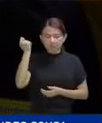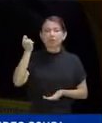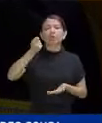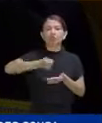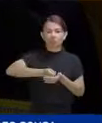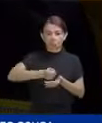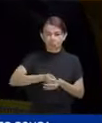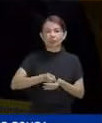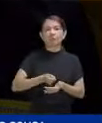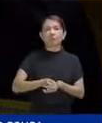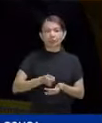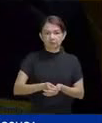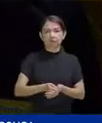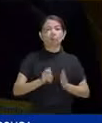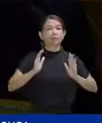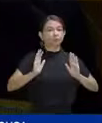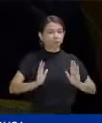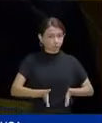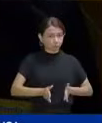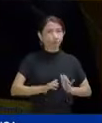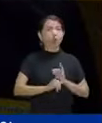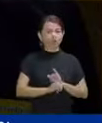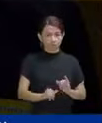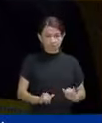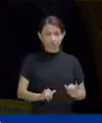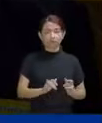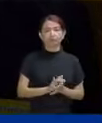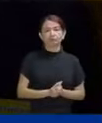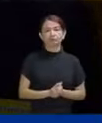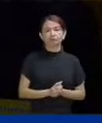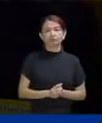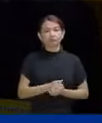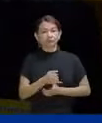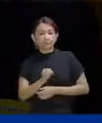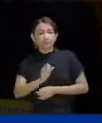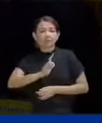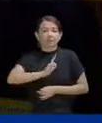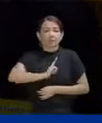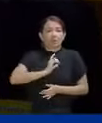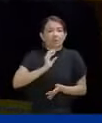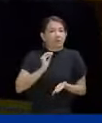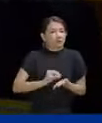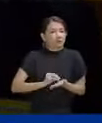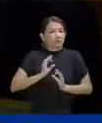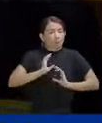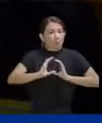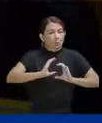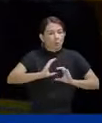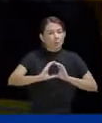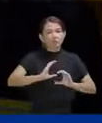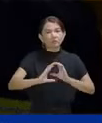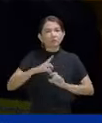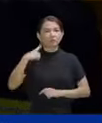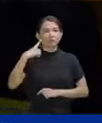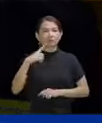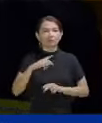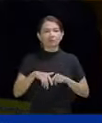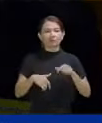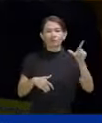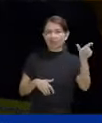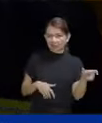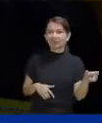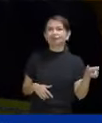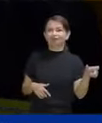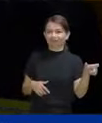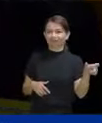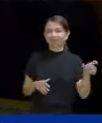obrigação anteriormente prevista, como já dito ao norte. Se houve aqui foi falta de comunicação dos advogados por ela